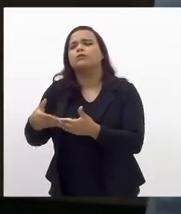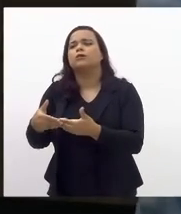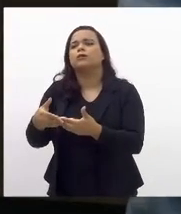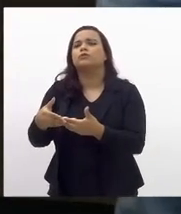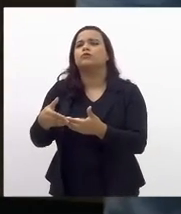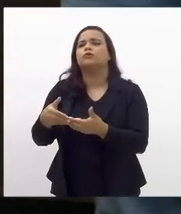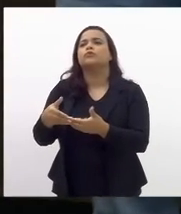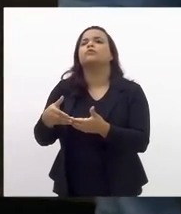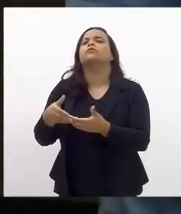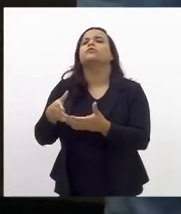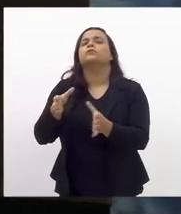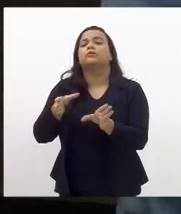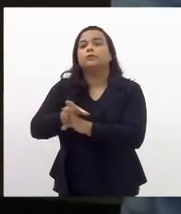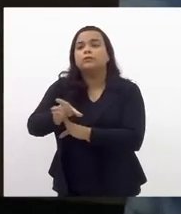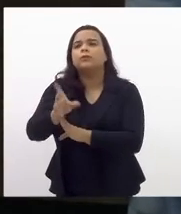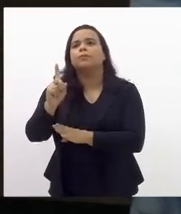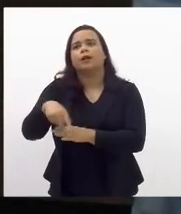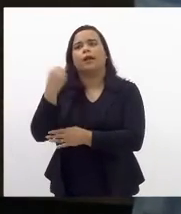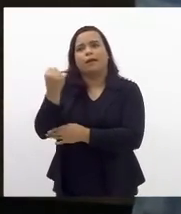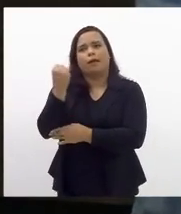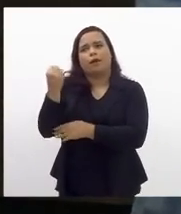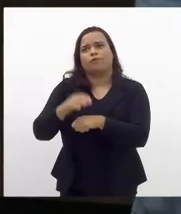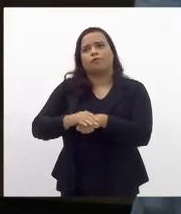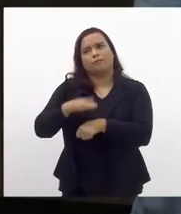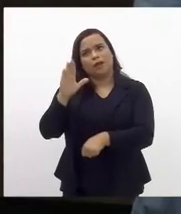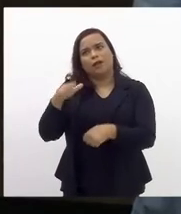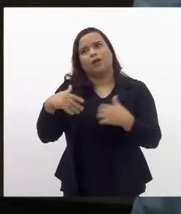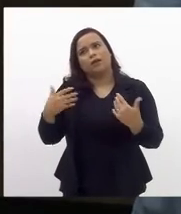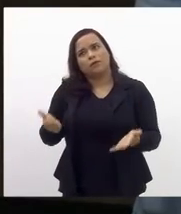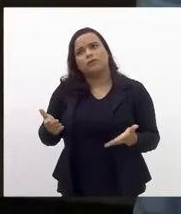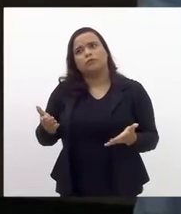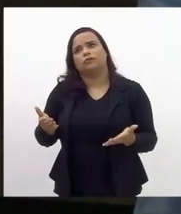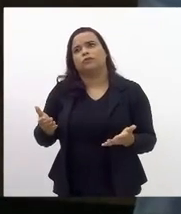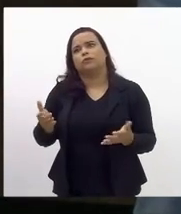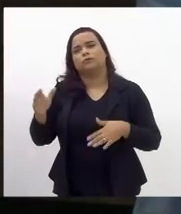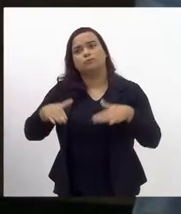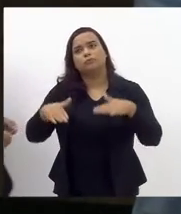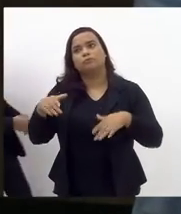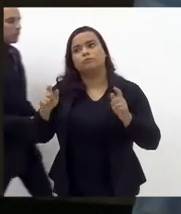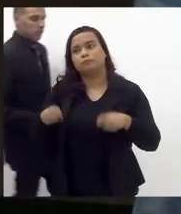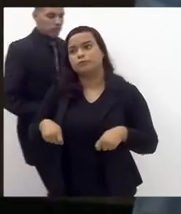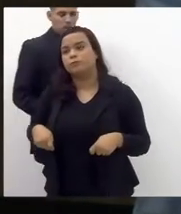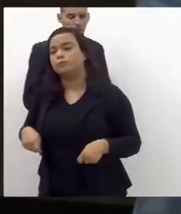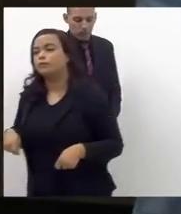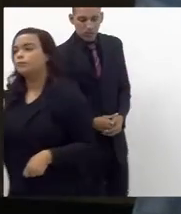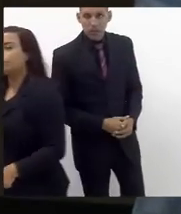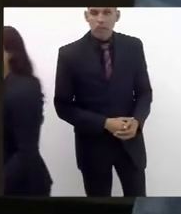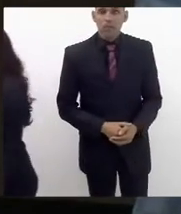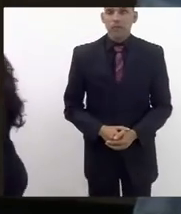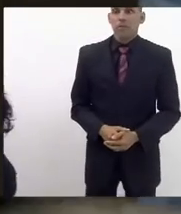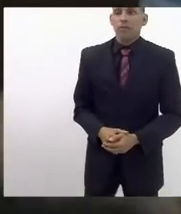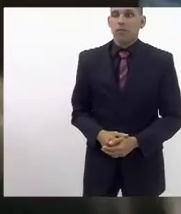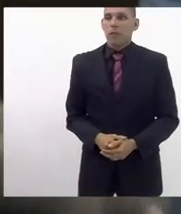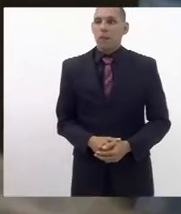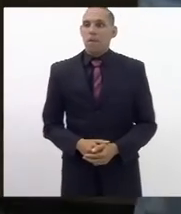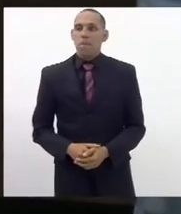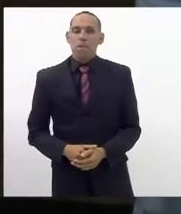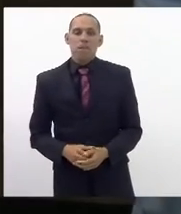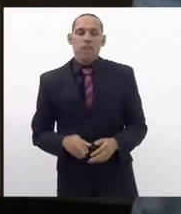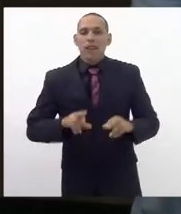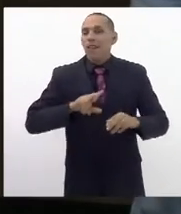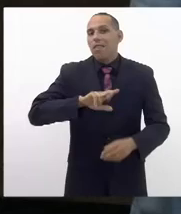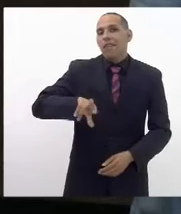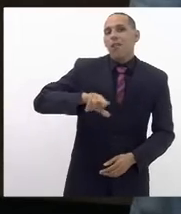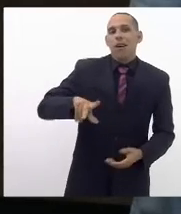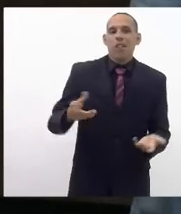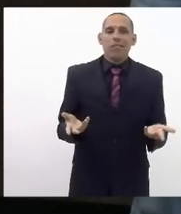mais complexo, é mais grave. Talvez, neste caso, se justifique mais plenamente essa prorrogação que ele propõe. Isso. Mas a minha emenda não é um cavalo de